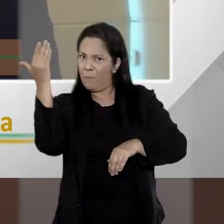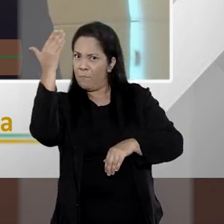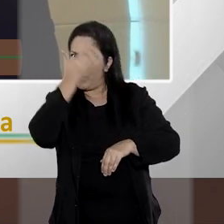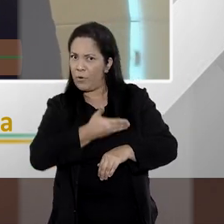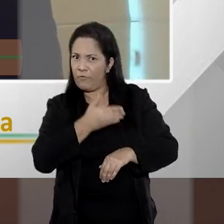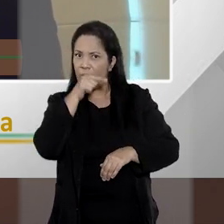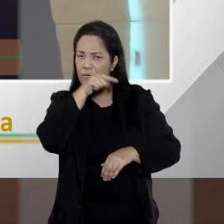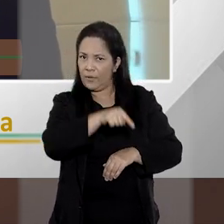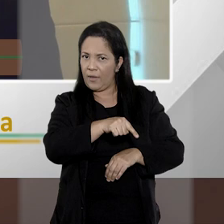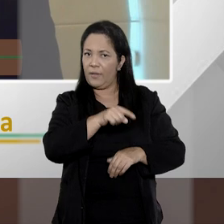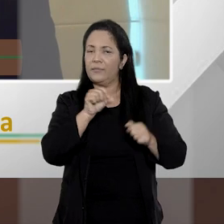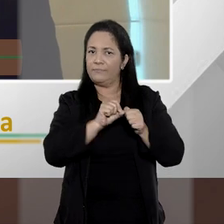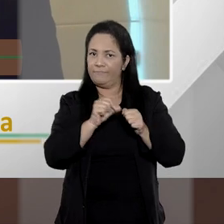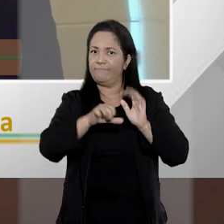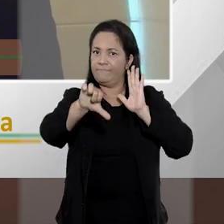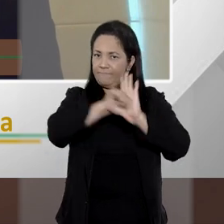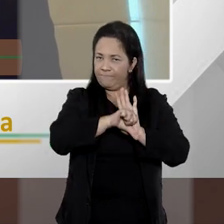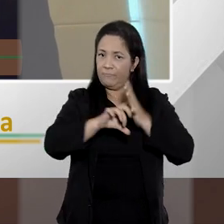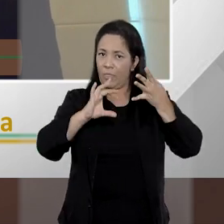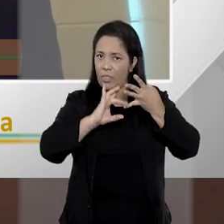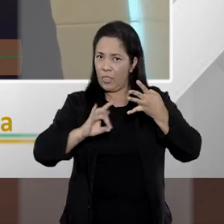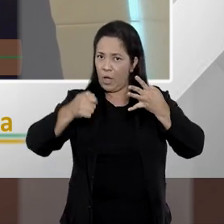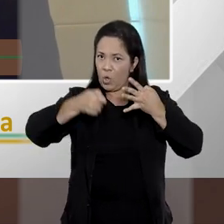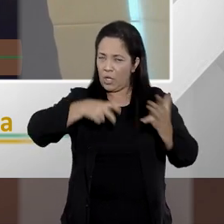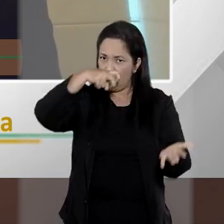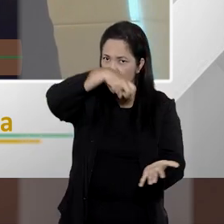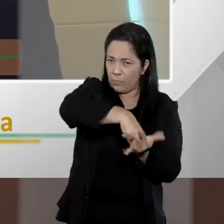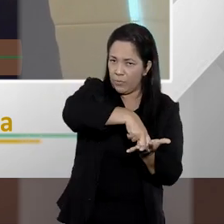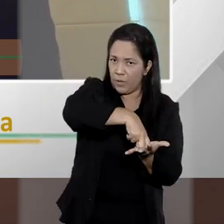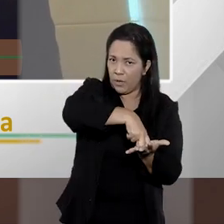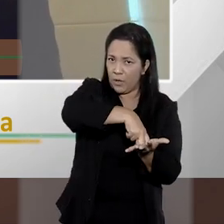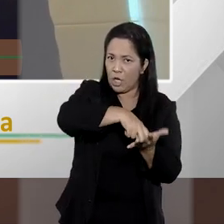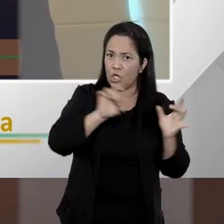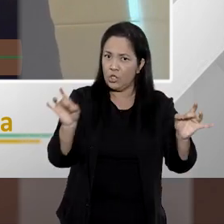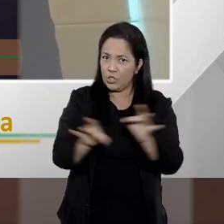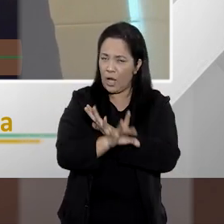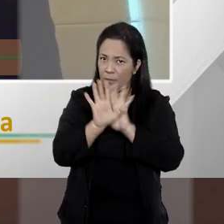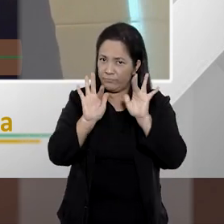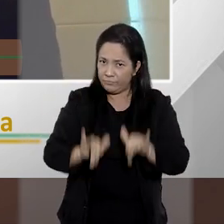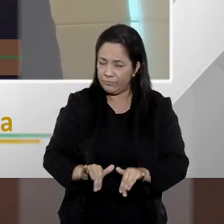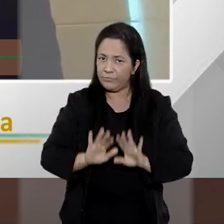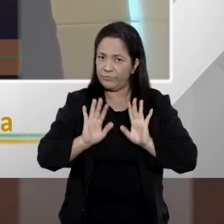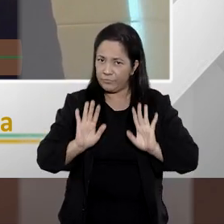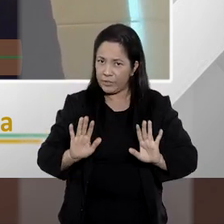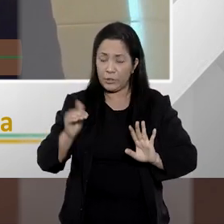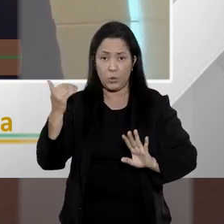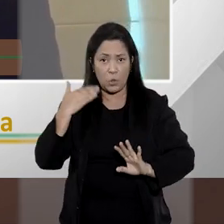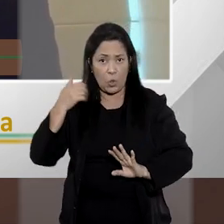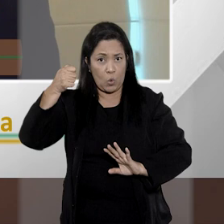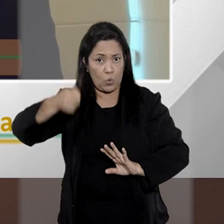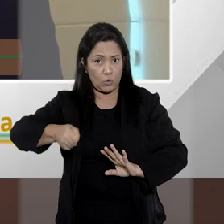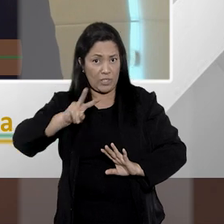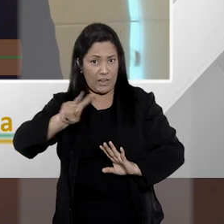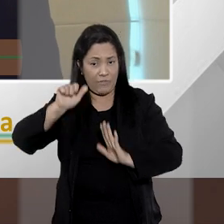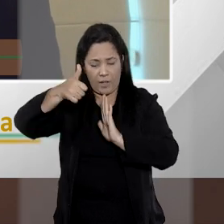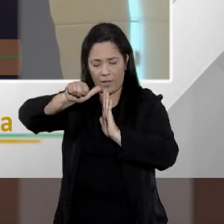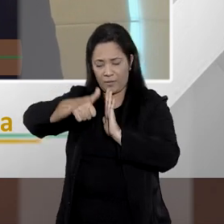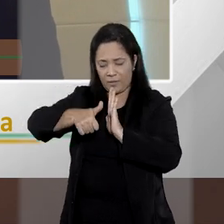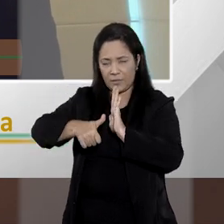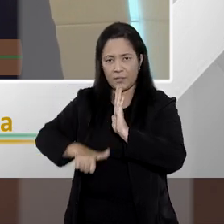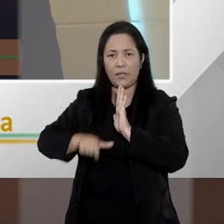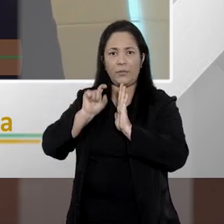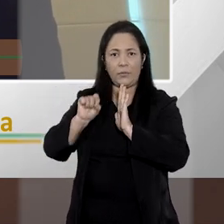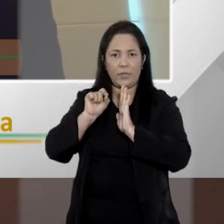ministerial, ensejadora de uma condenação, e essa condenação transitar em julgado, o juízo da execução fará uma análise no seguinte